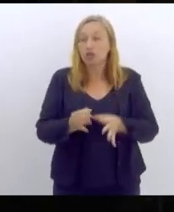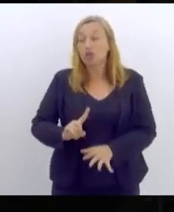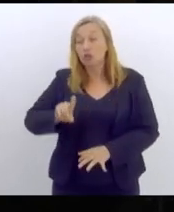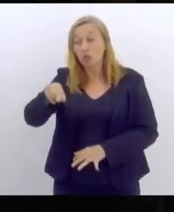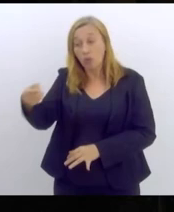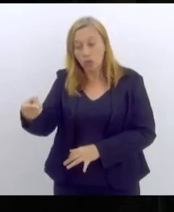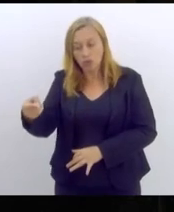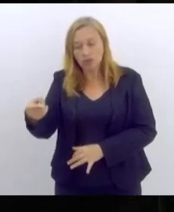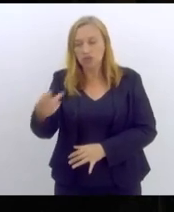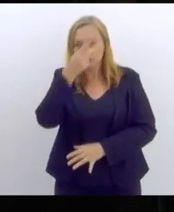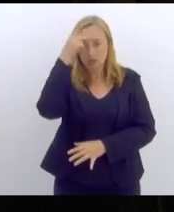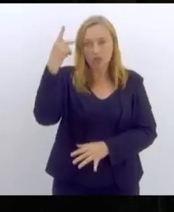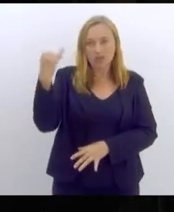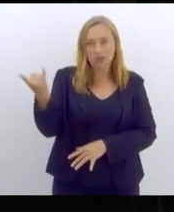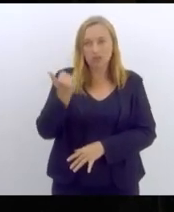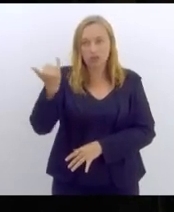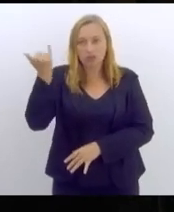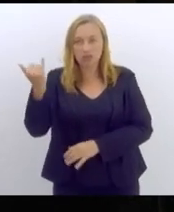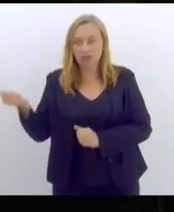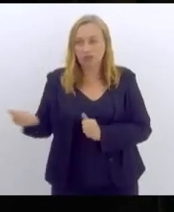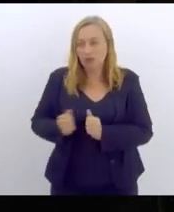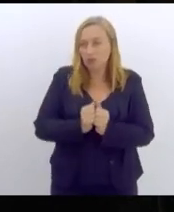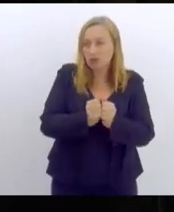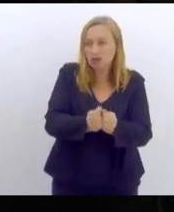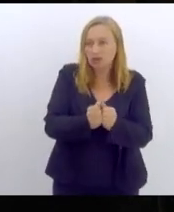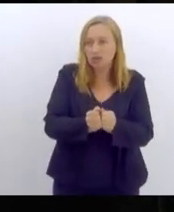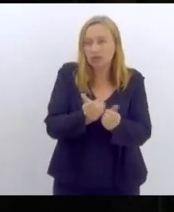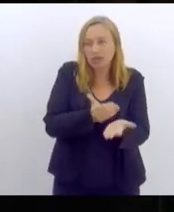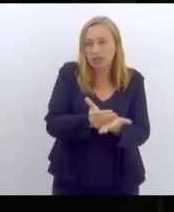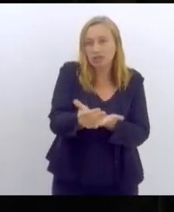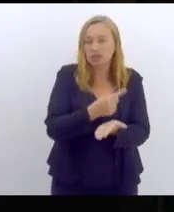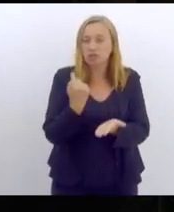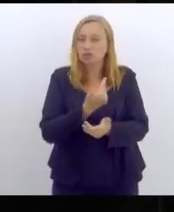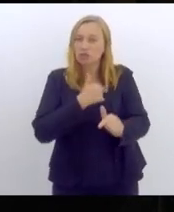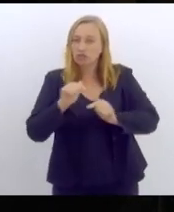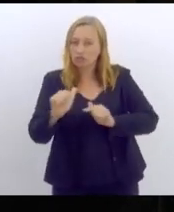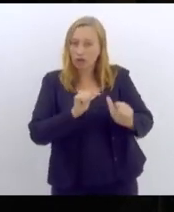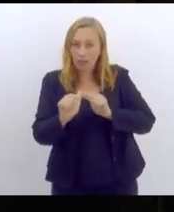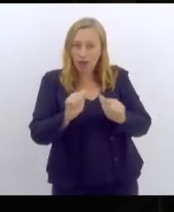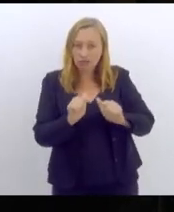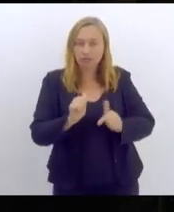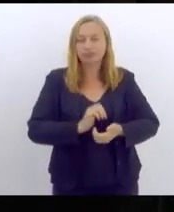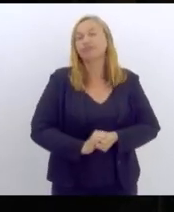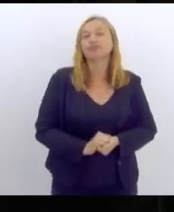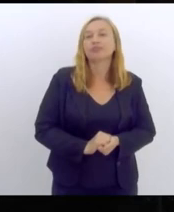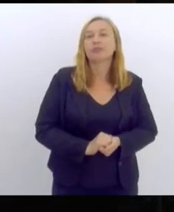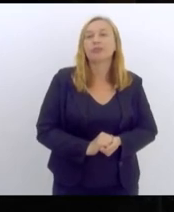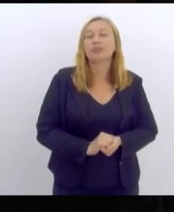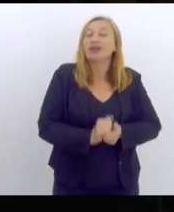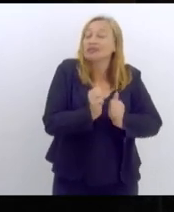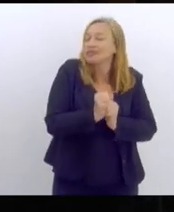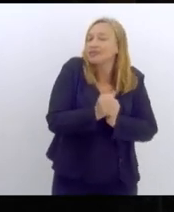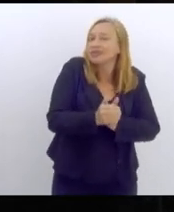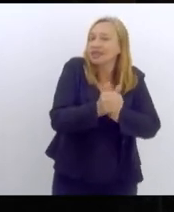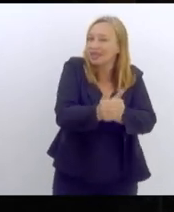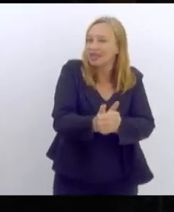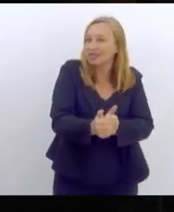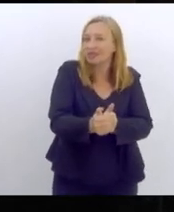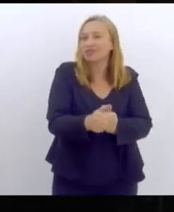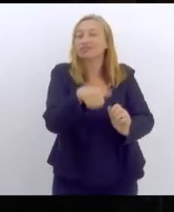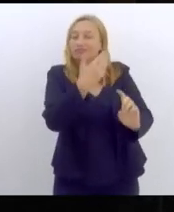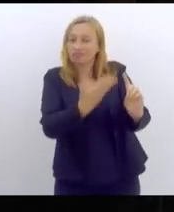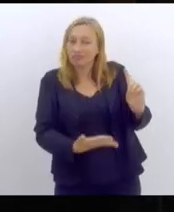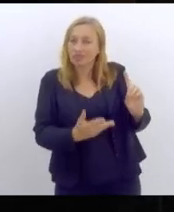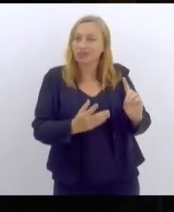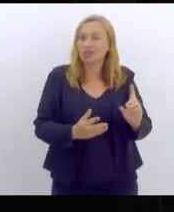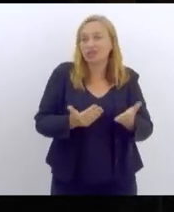outras autoridades que vieram acompanhar o início dos nossos trabalhos, em que se seguiu a sessão solene, então,